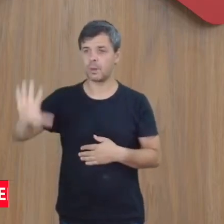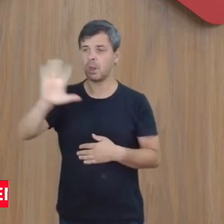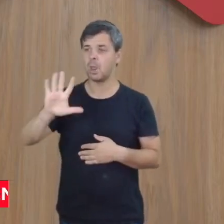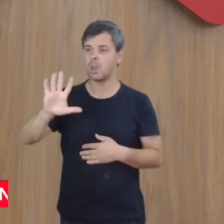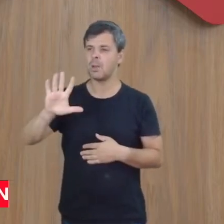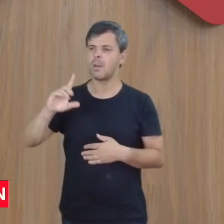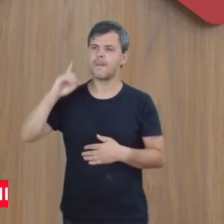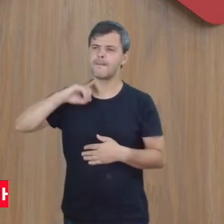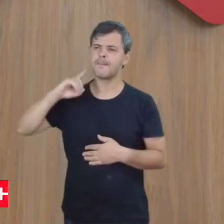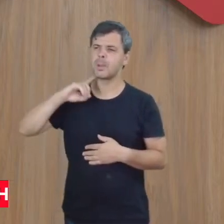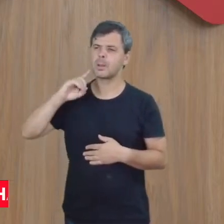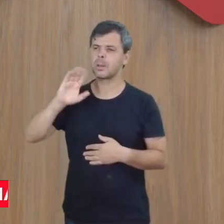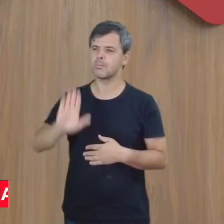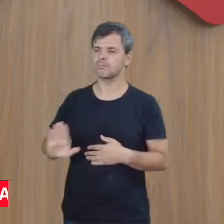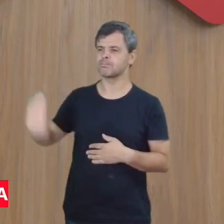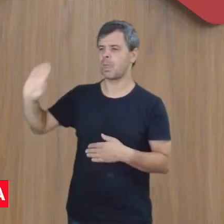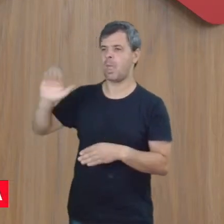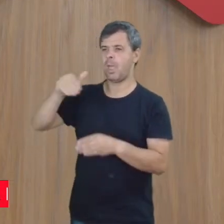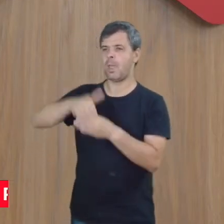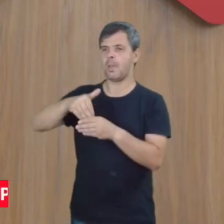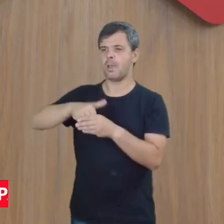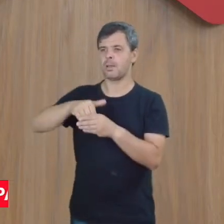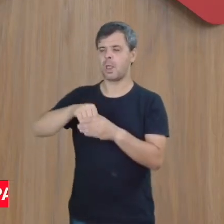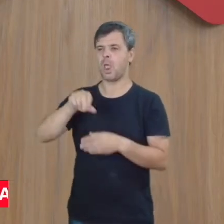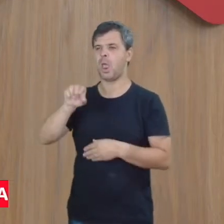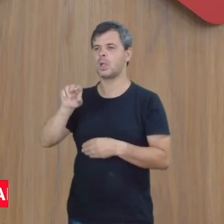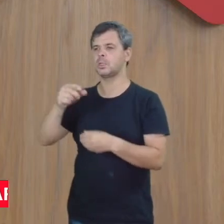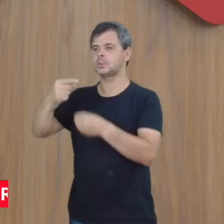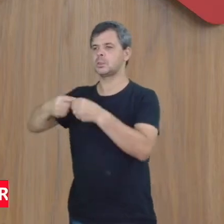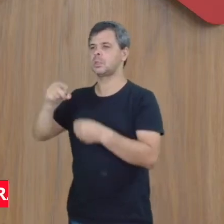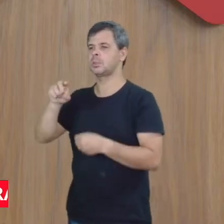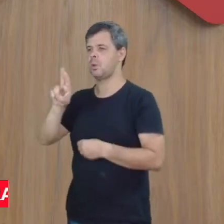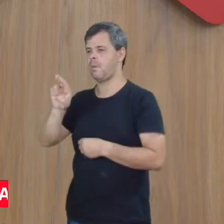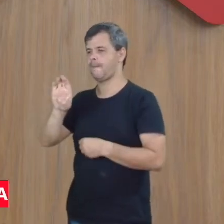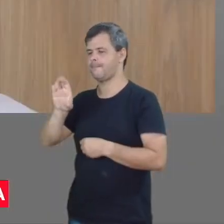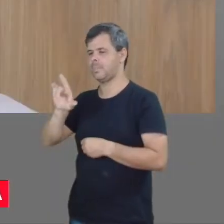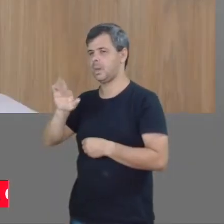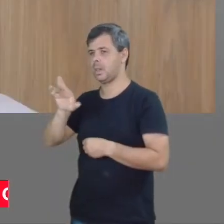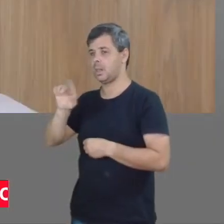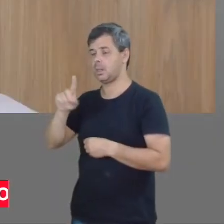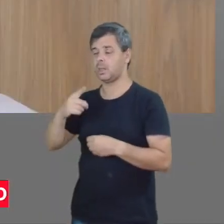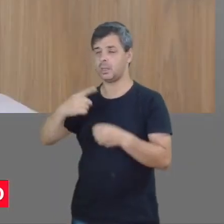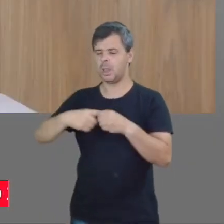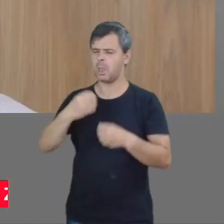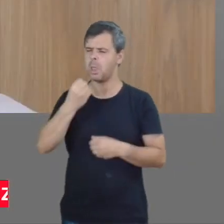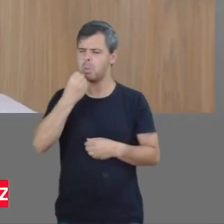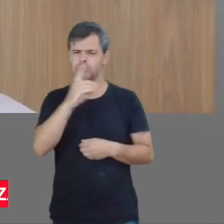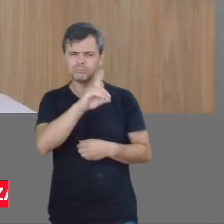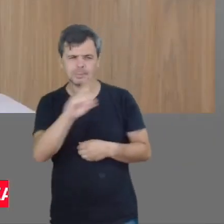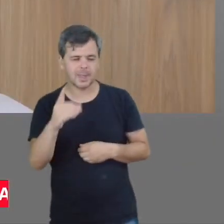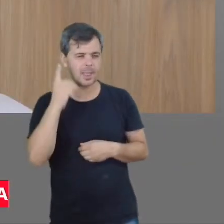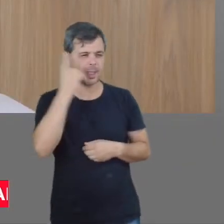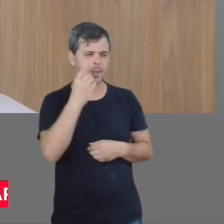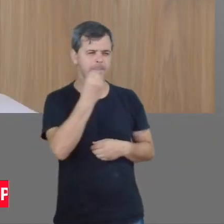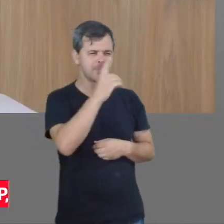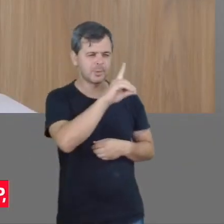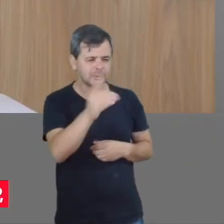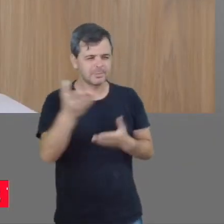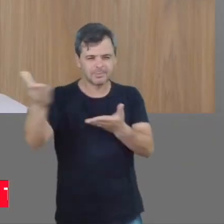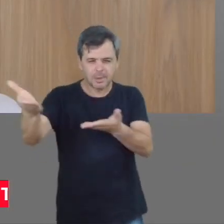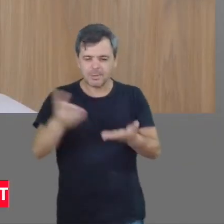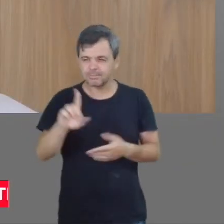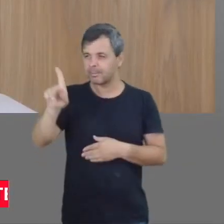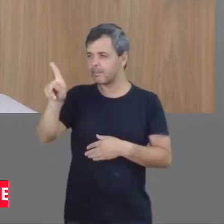Minas Gerais e pré-candidata à Prefeitura de Uberlândia, Dandara Tonantzin. Bom dia, deputada, bem-vinda mais uma vez ao Jornal